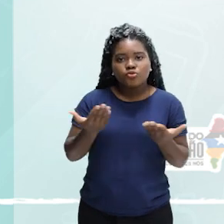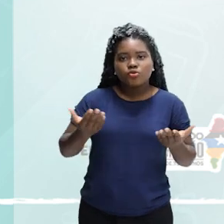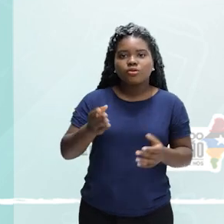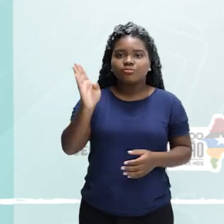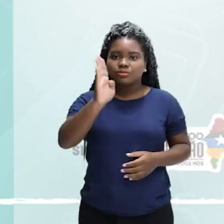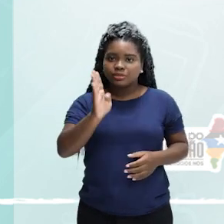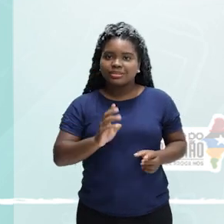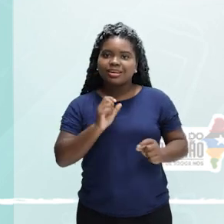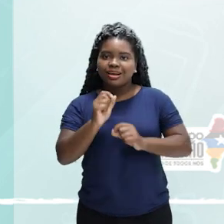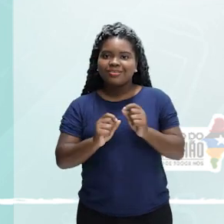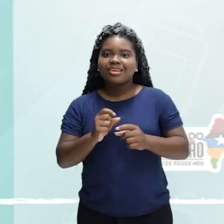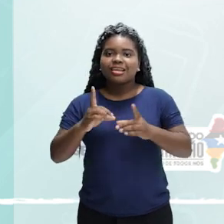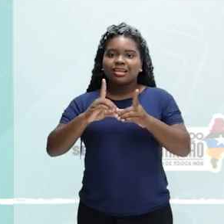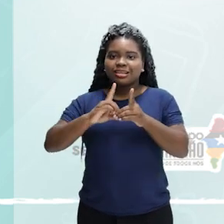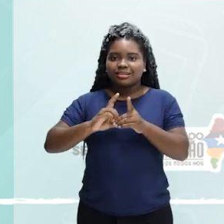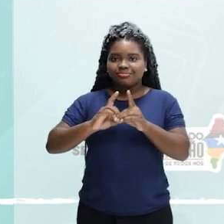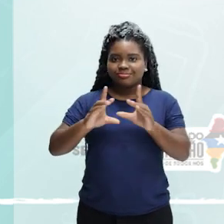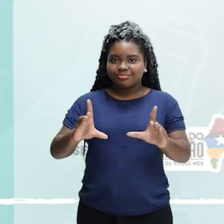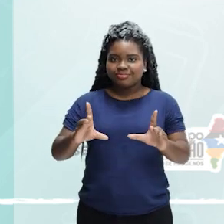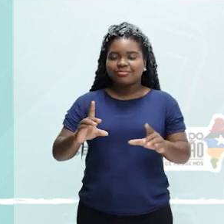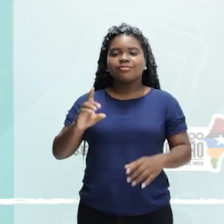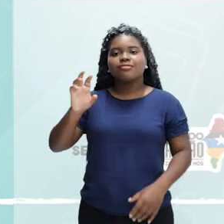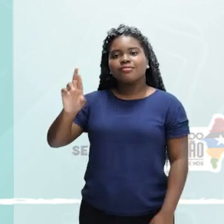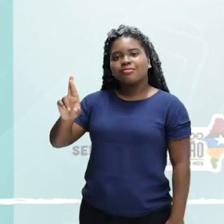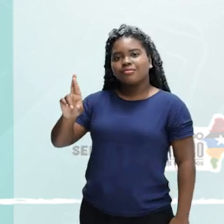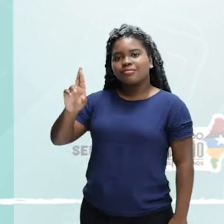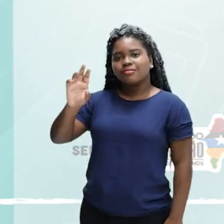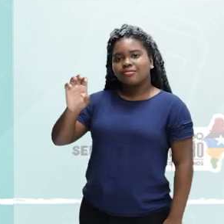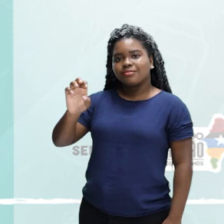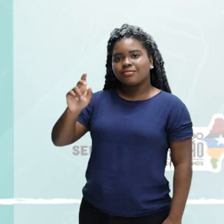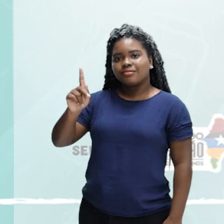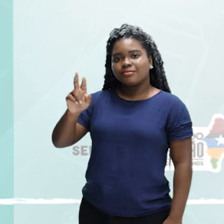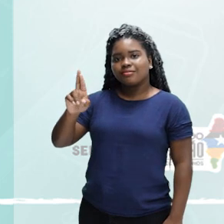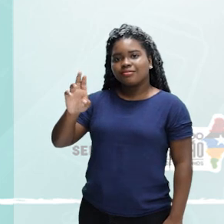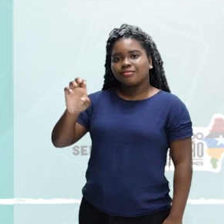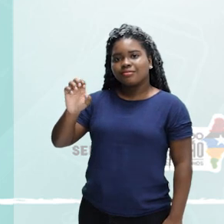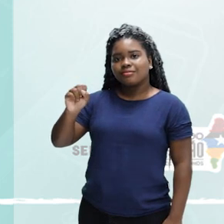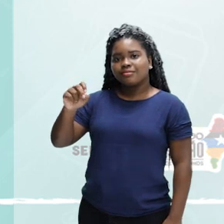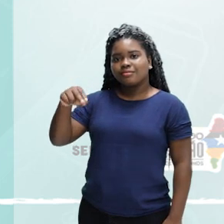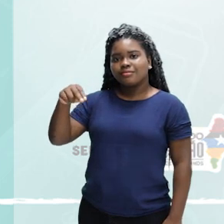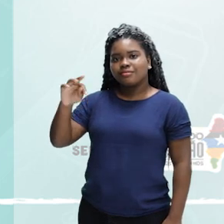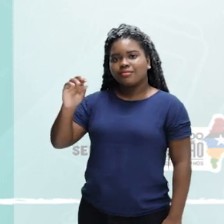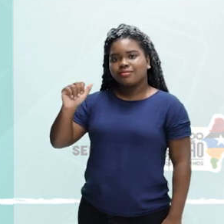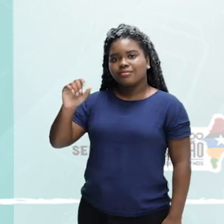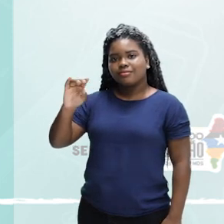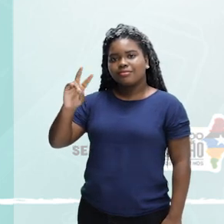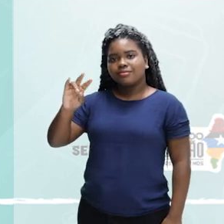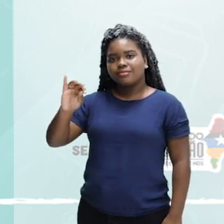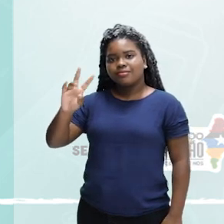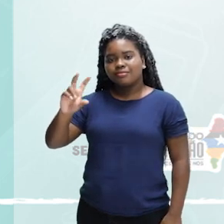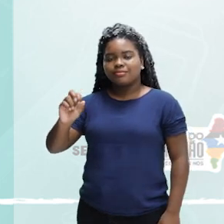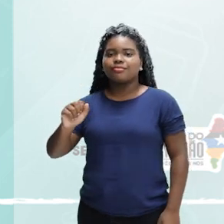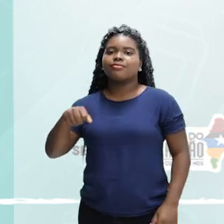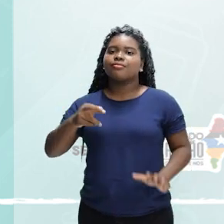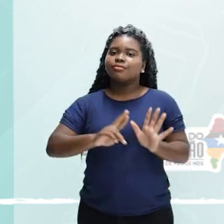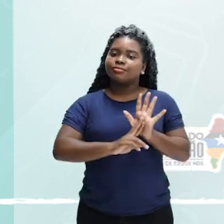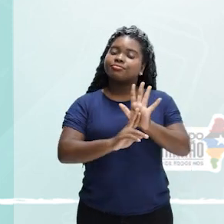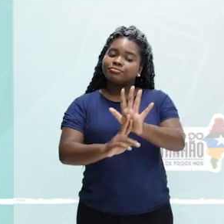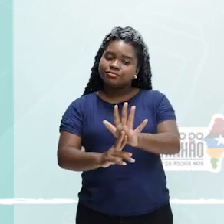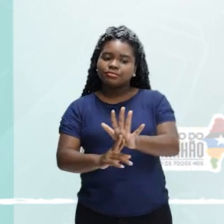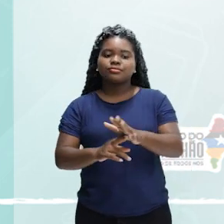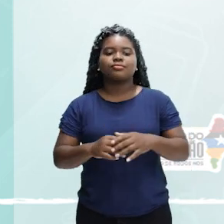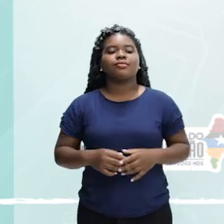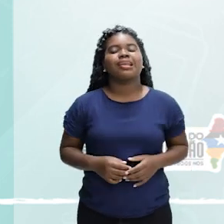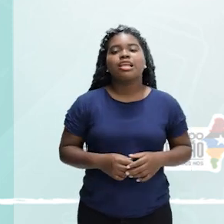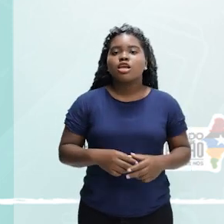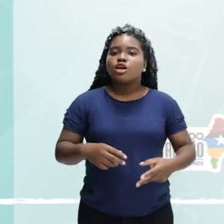a representativa. No socialismo, a gente pode destacar as seguintes características. A crítica a esse modelo de democracia, que é o